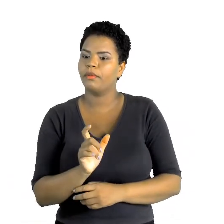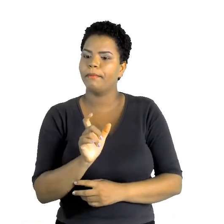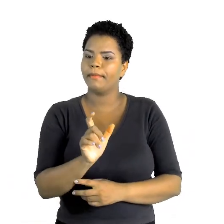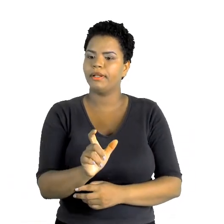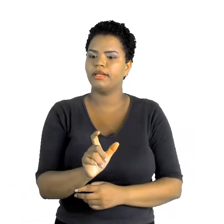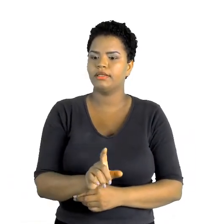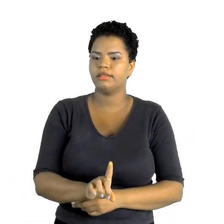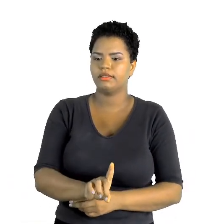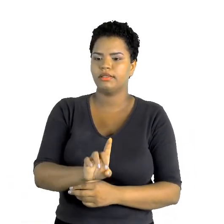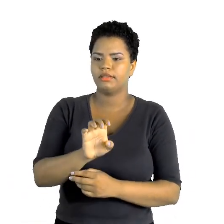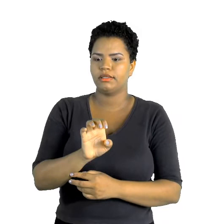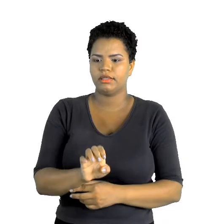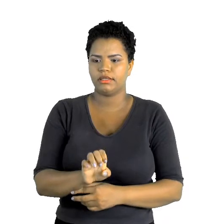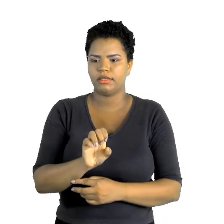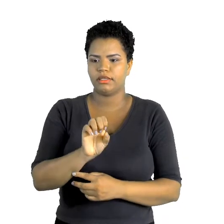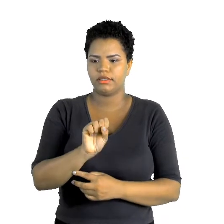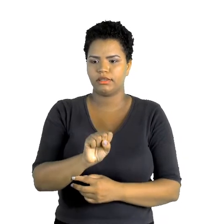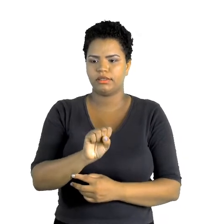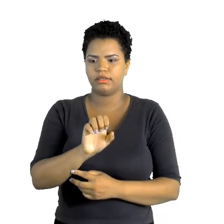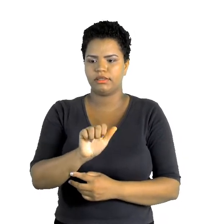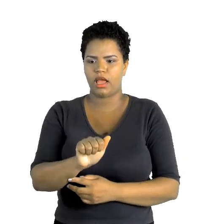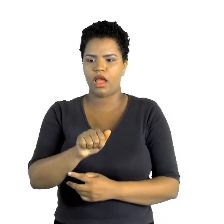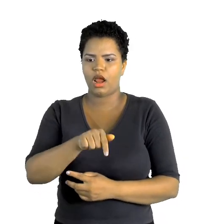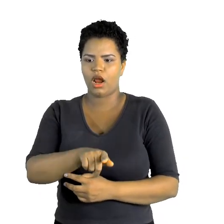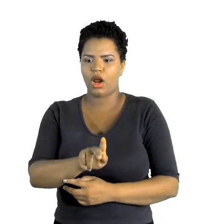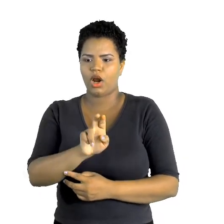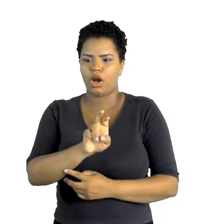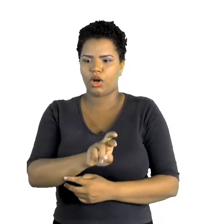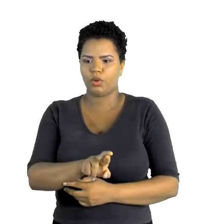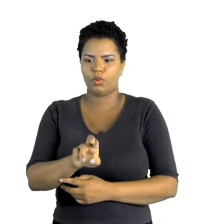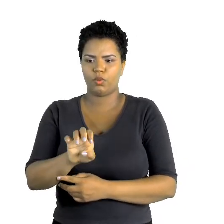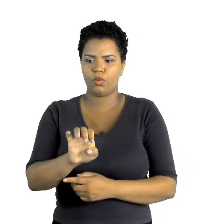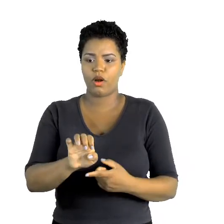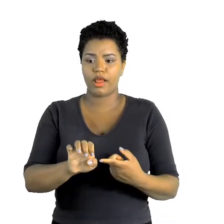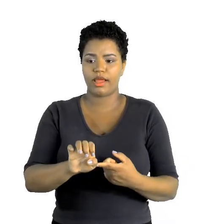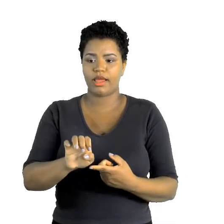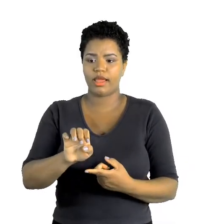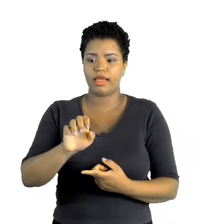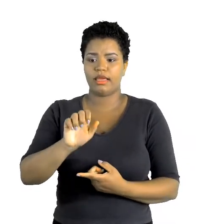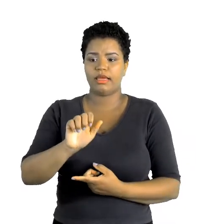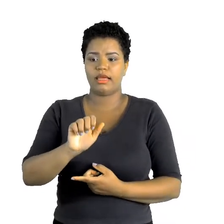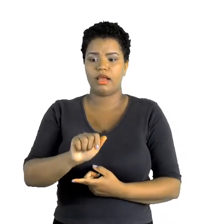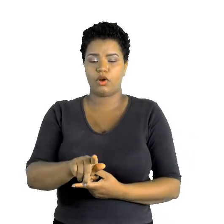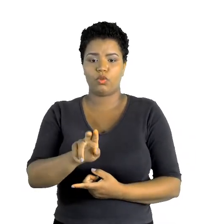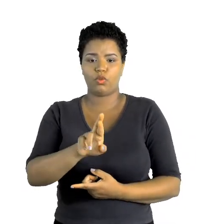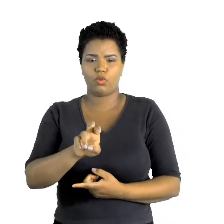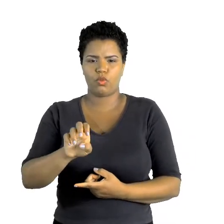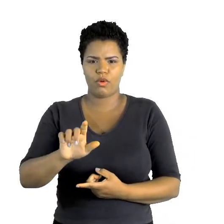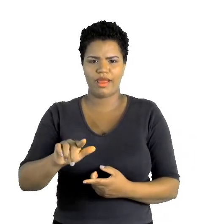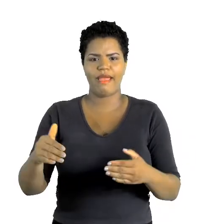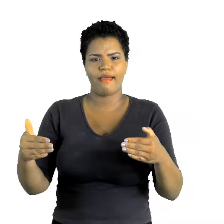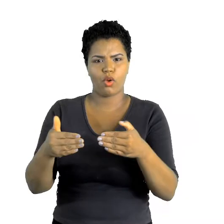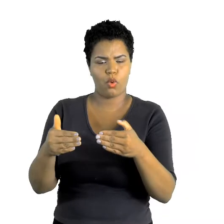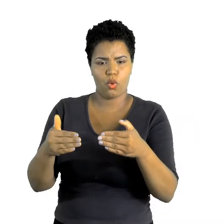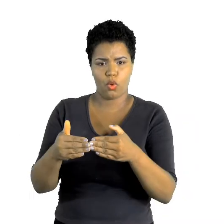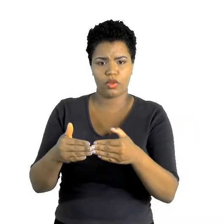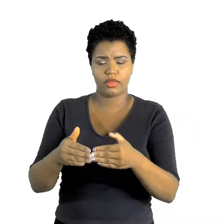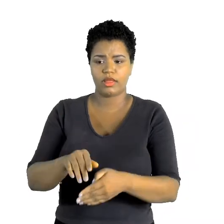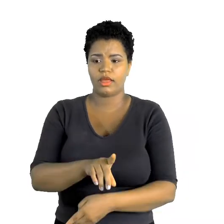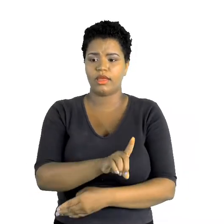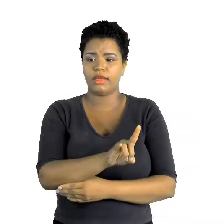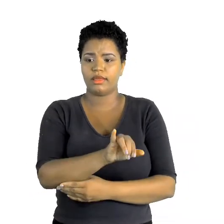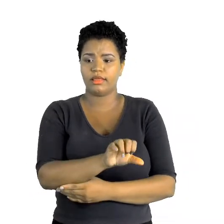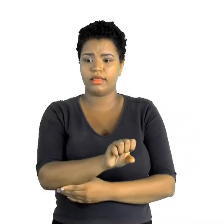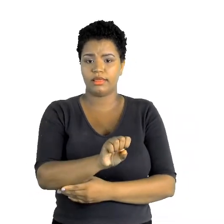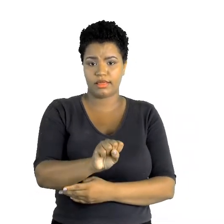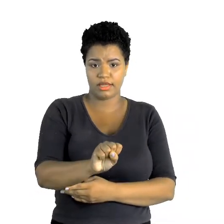disagree. Disagree. Agree é concordar, é aceitar. E dis é não concordar com isso. Ok, galerinha? Então,